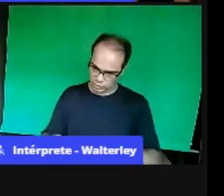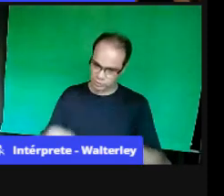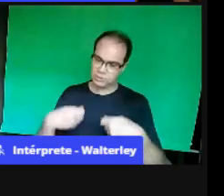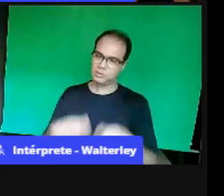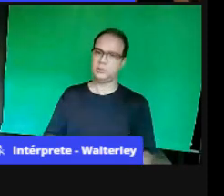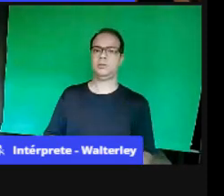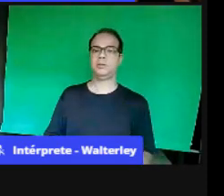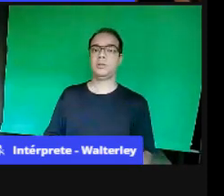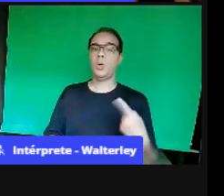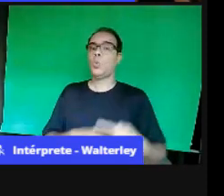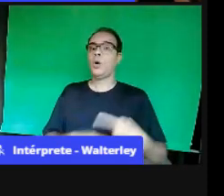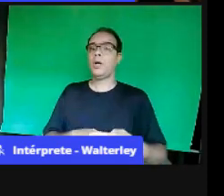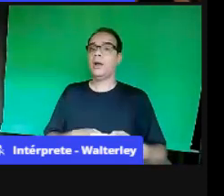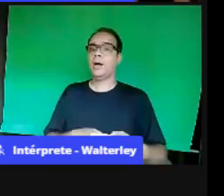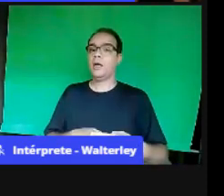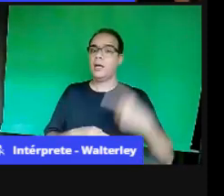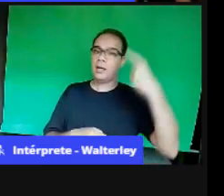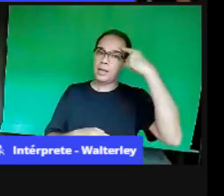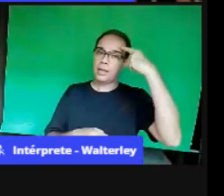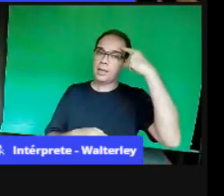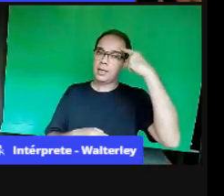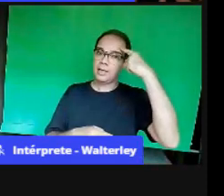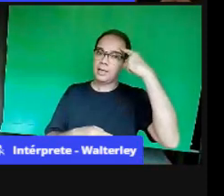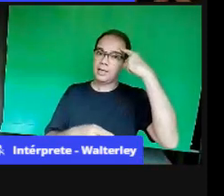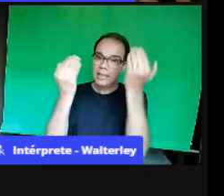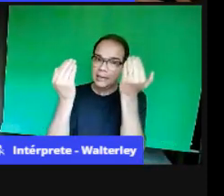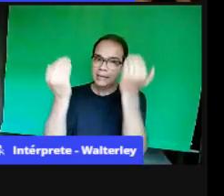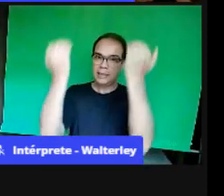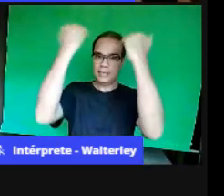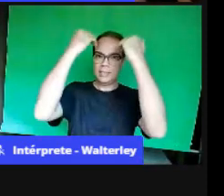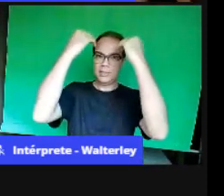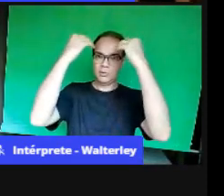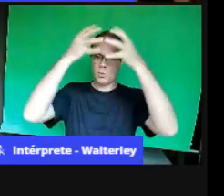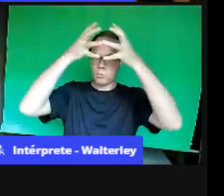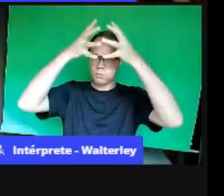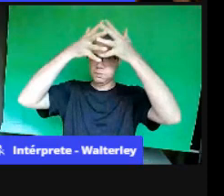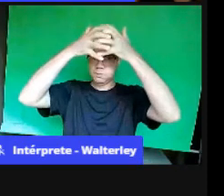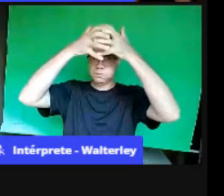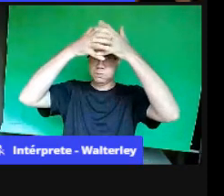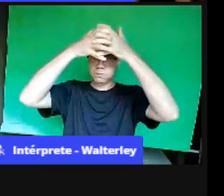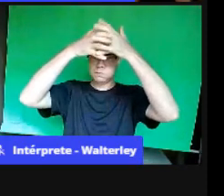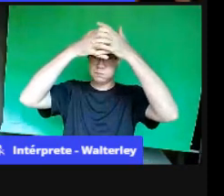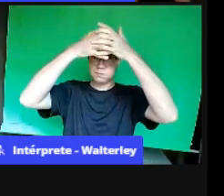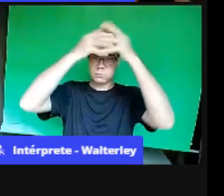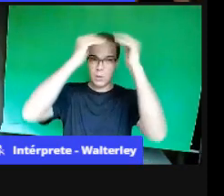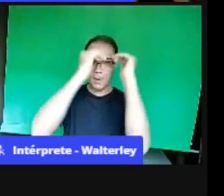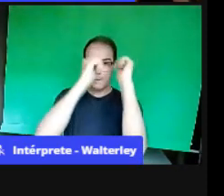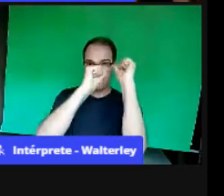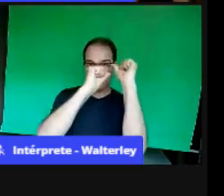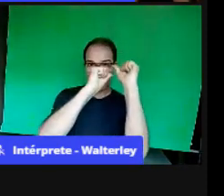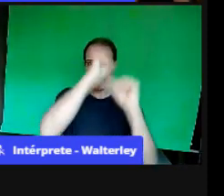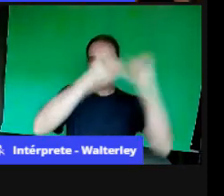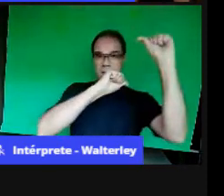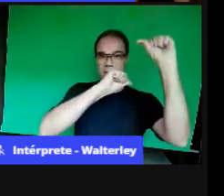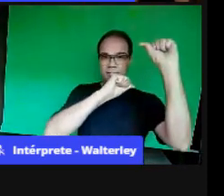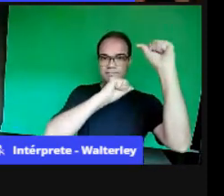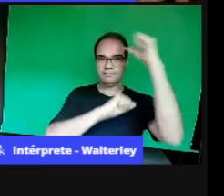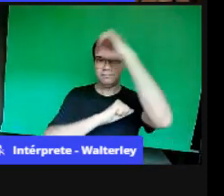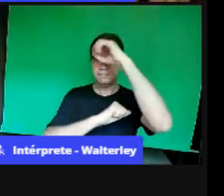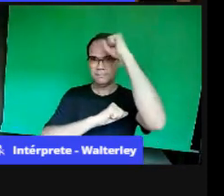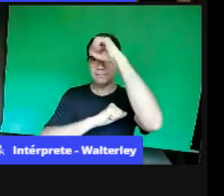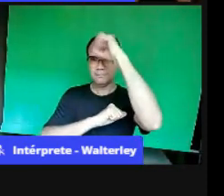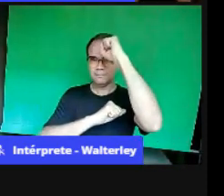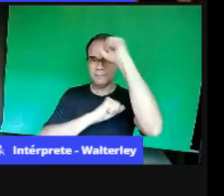processo cerebral chamado insight. Quando esse cérebro dá um salto nessa aprendizagem,